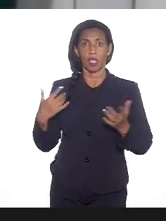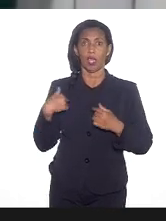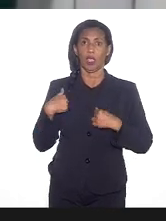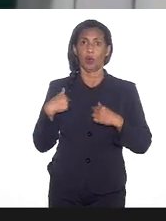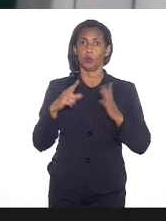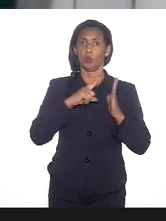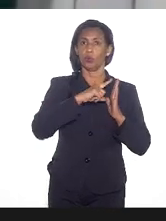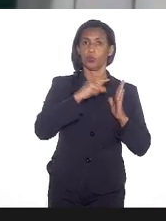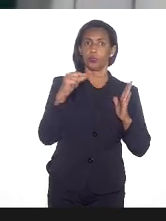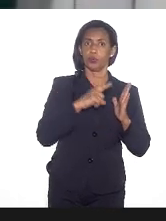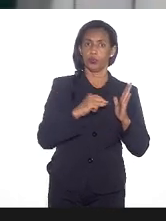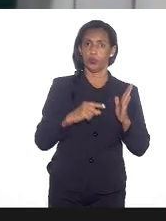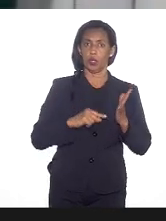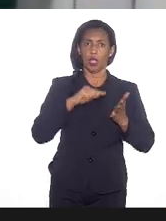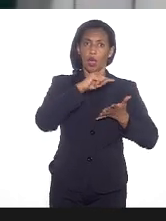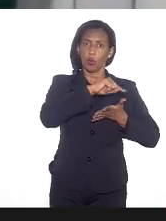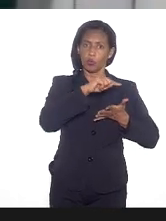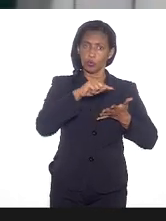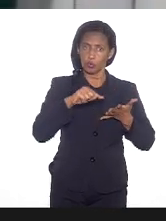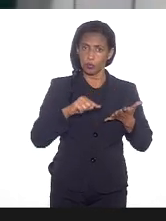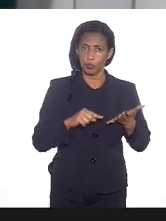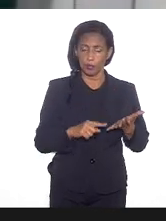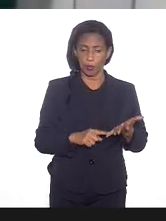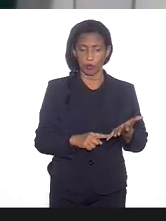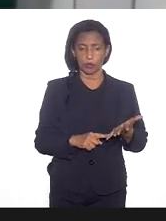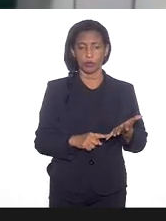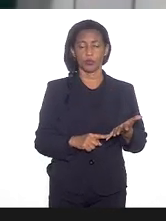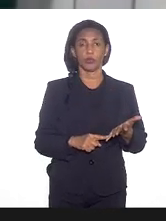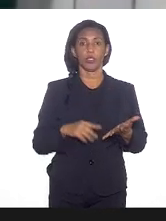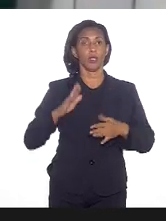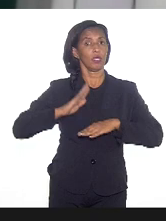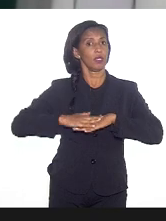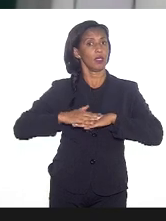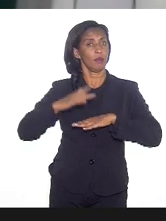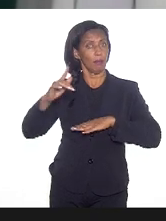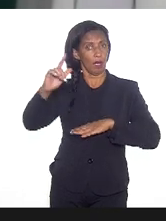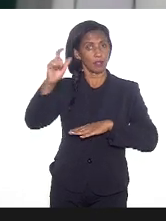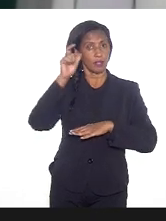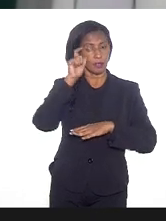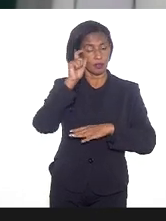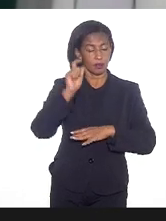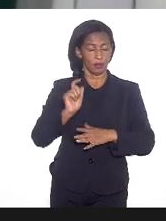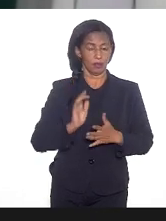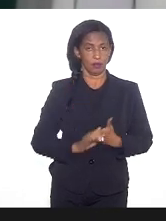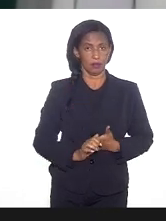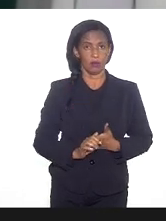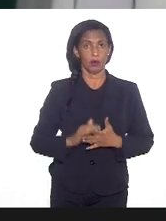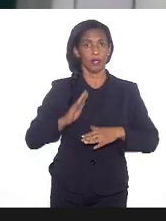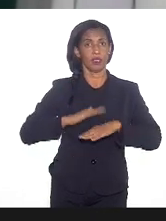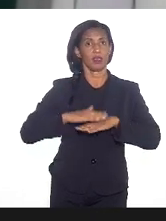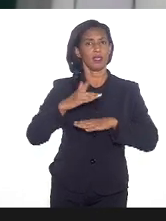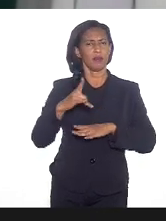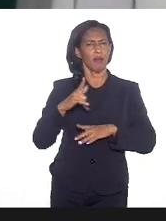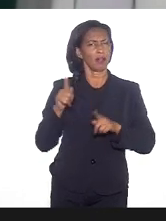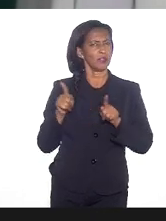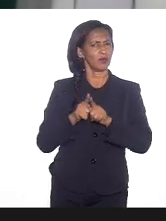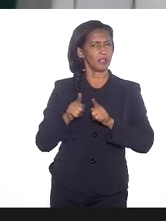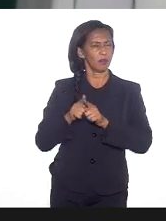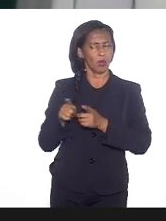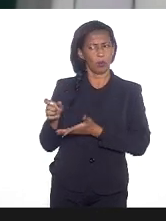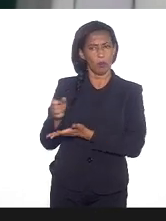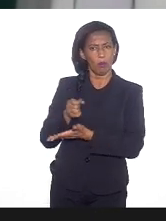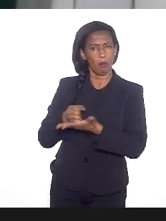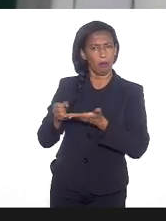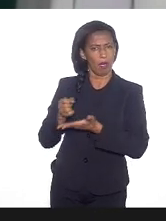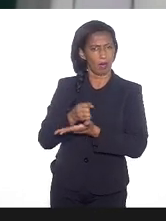selecionar alguns pontos dentre aqueles que mais chamaram a nossa atenção e mais serviram de fundamento para